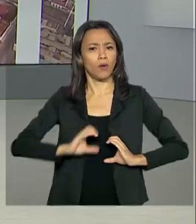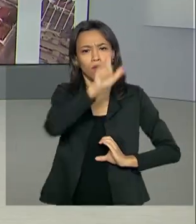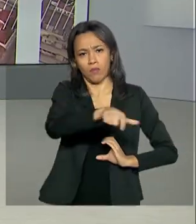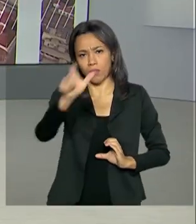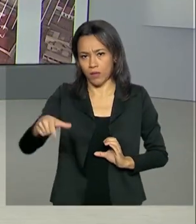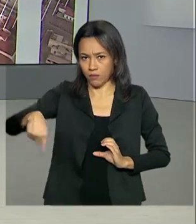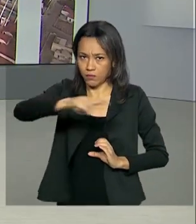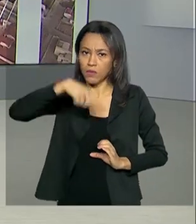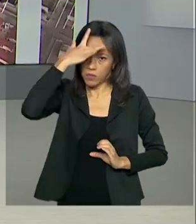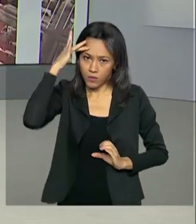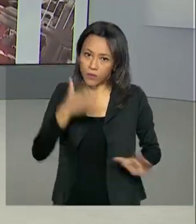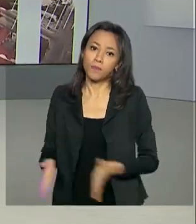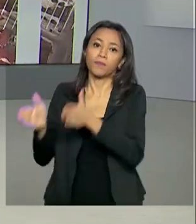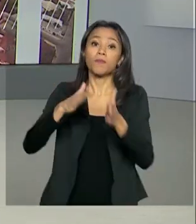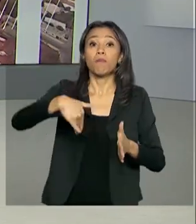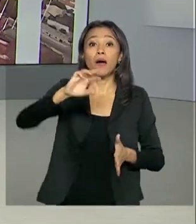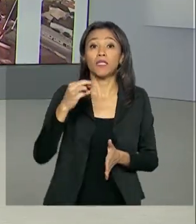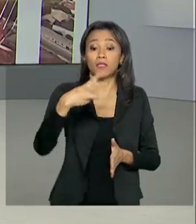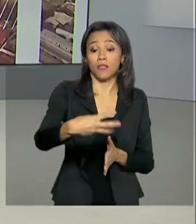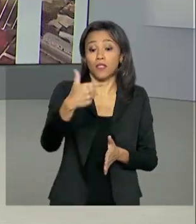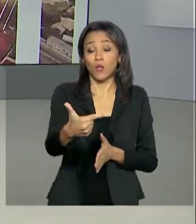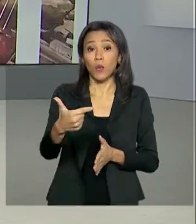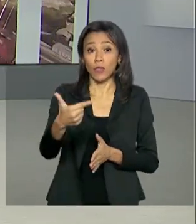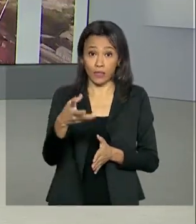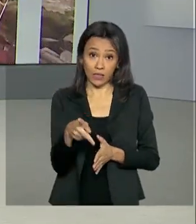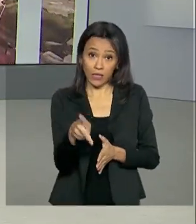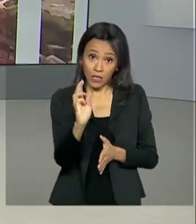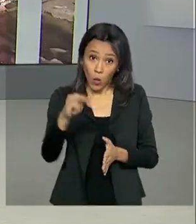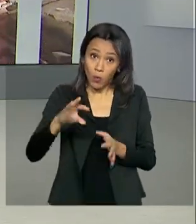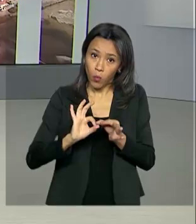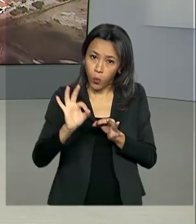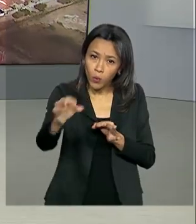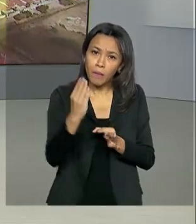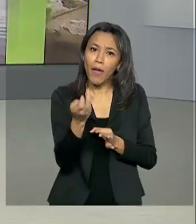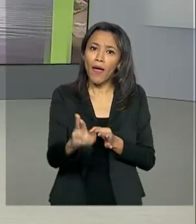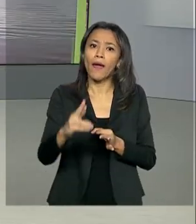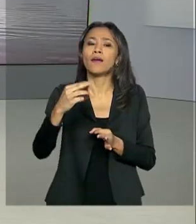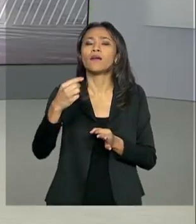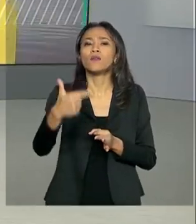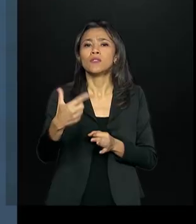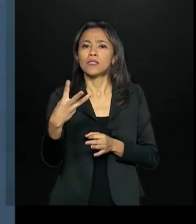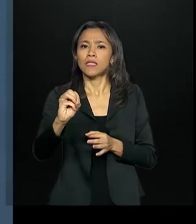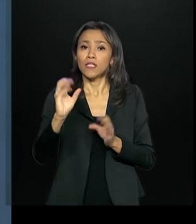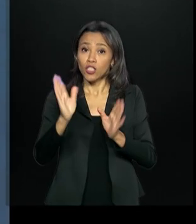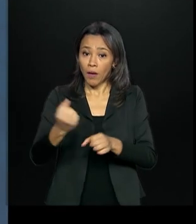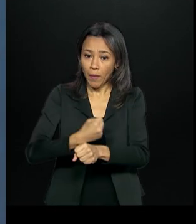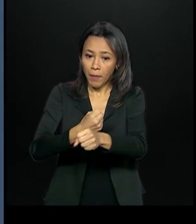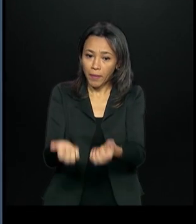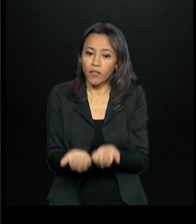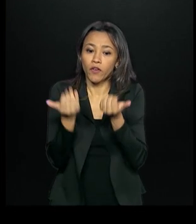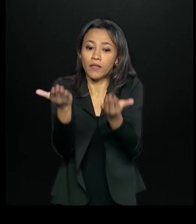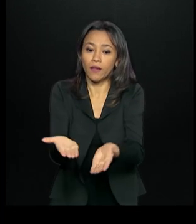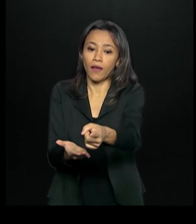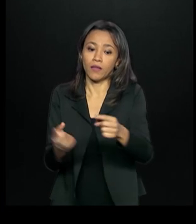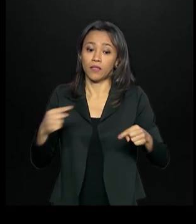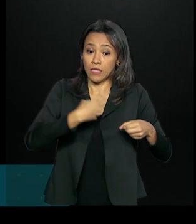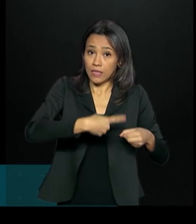Mais 32 quilômetros da rodovia BR-230, a Transamazônica, foram entregues nesse fim de semana entre